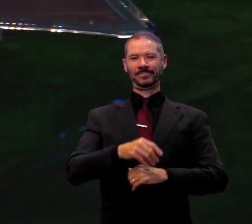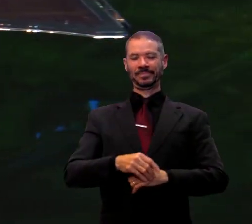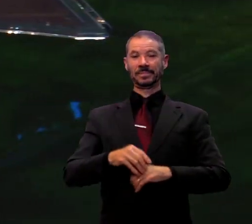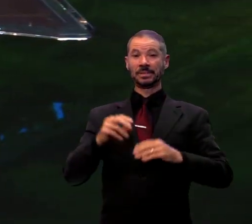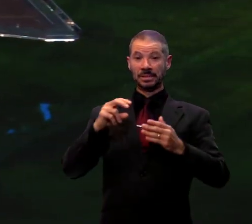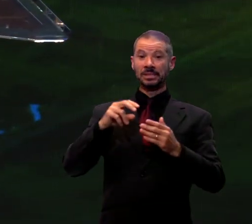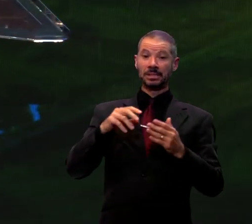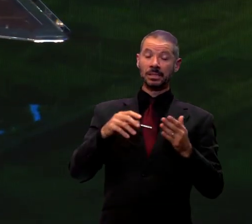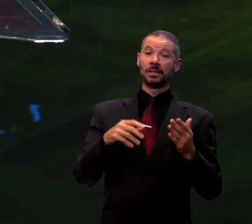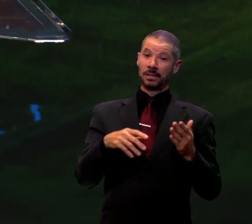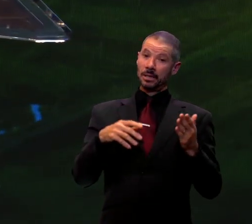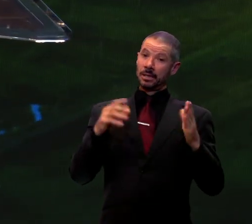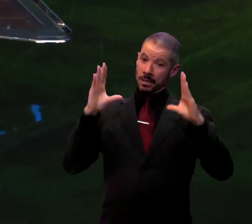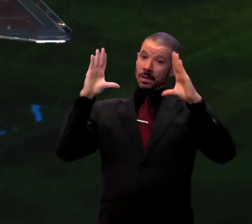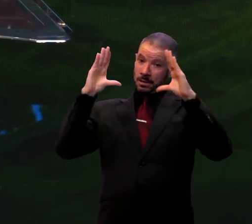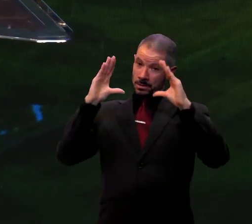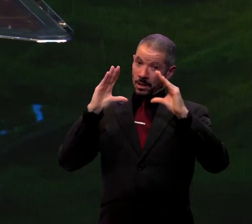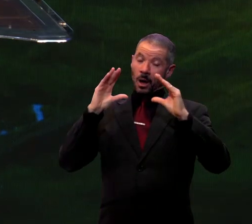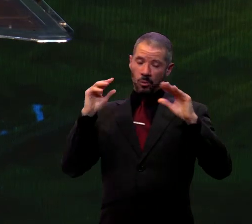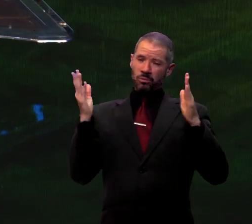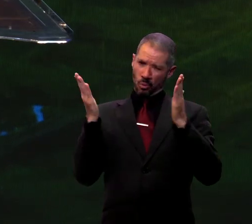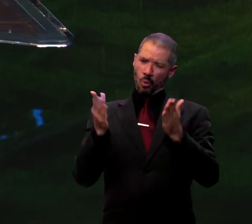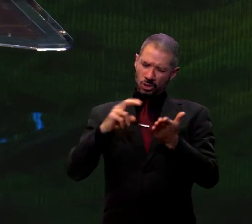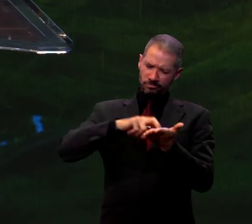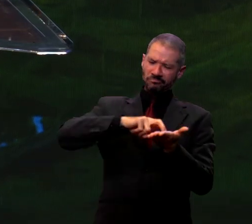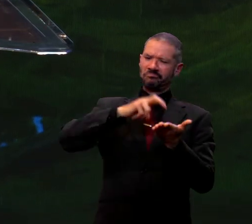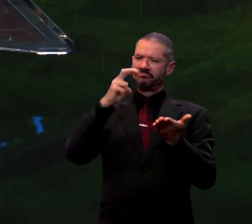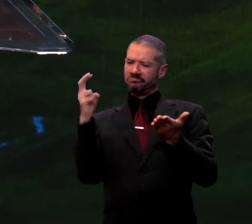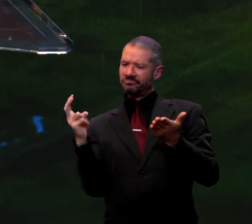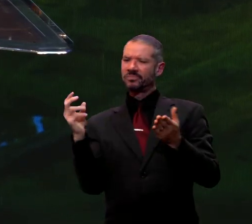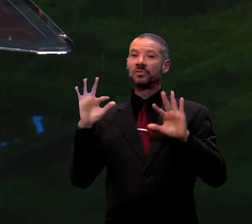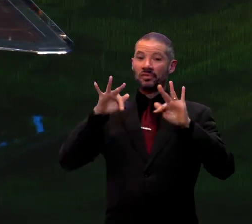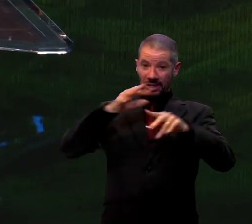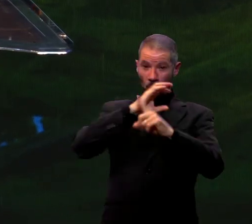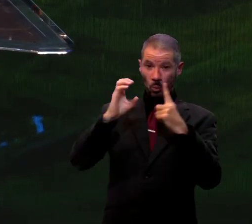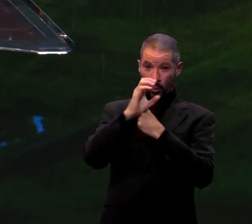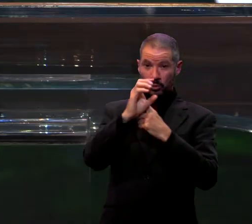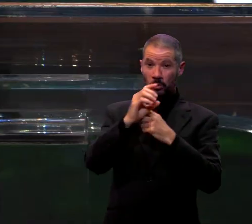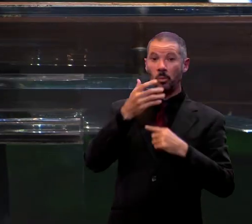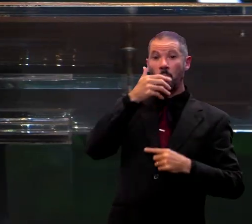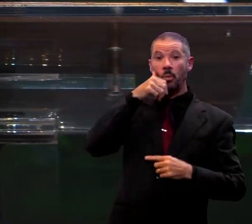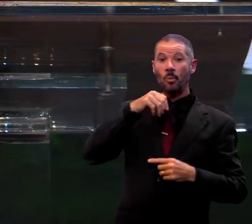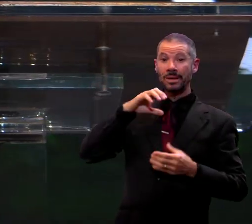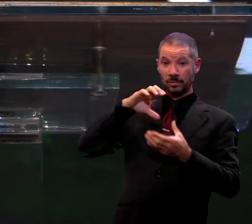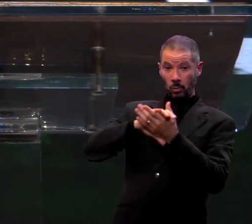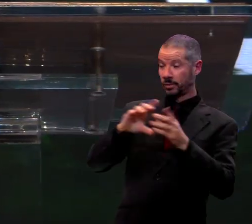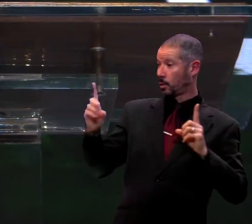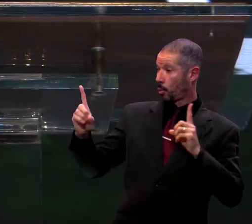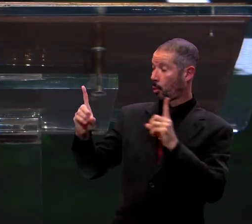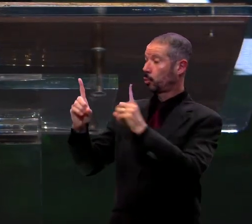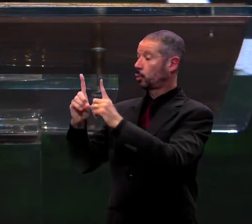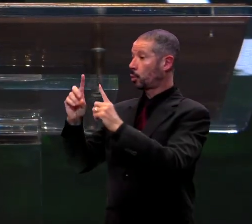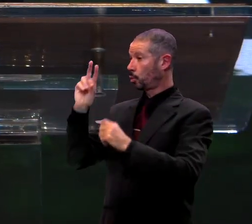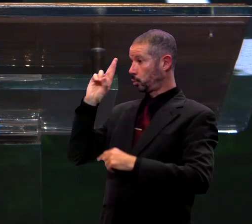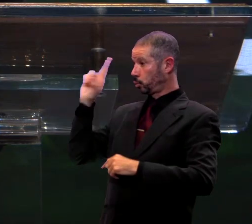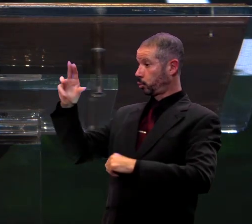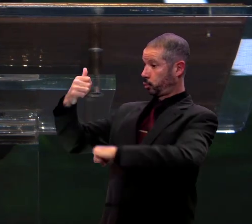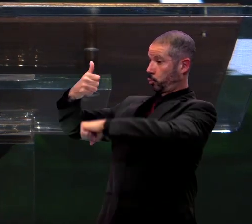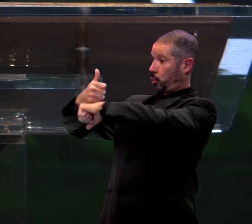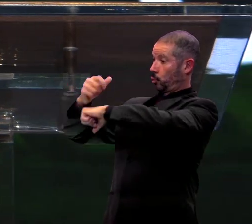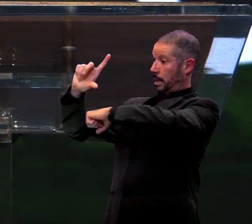Nessa manhã, ao final do culto, minha esposa, ao voltar para casa, encontrou o dono da loja. Ela disse: